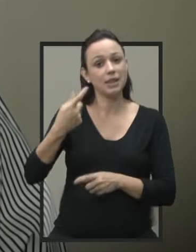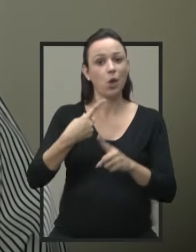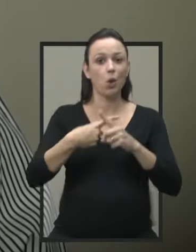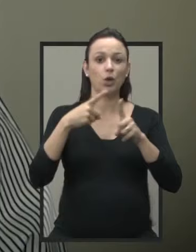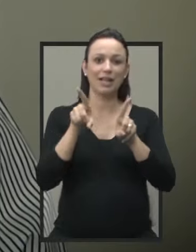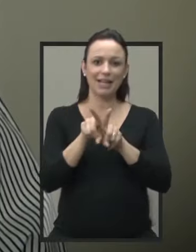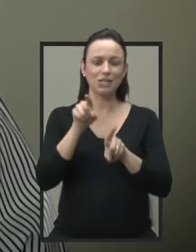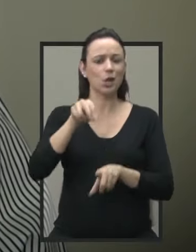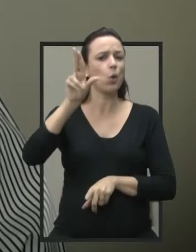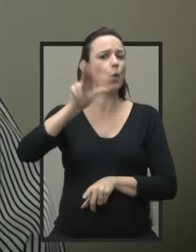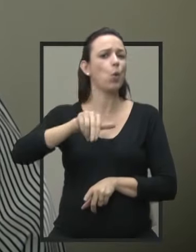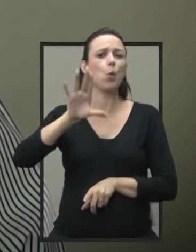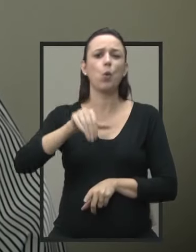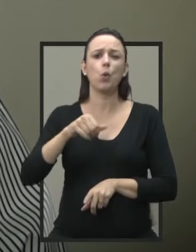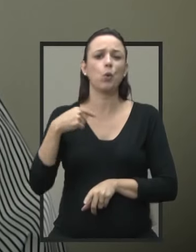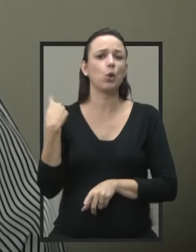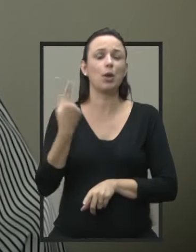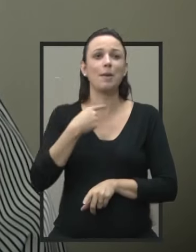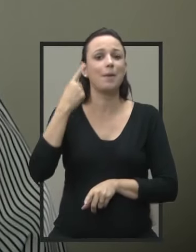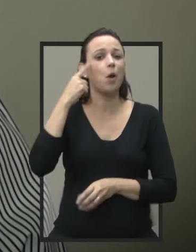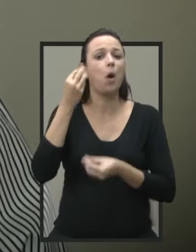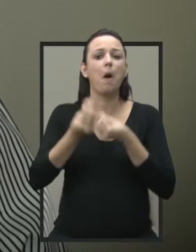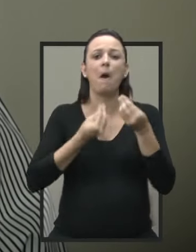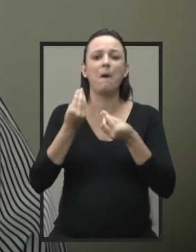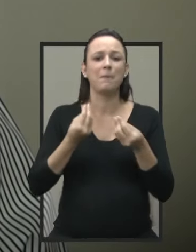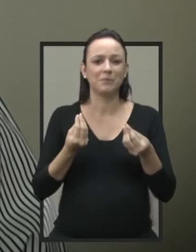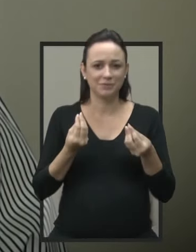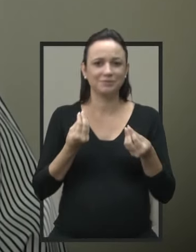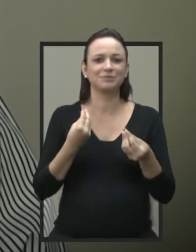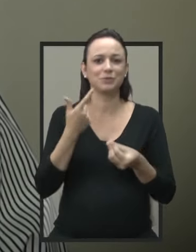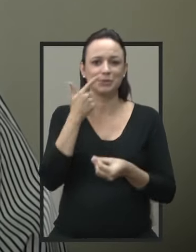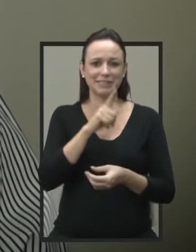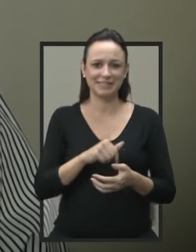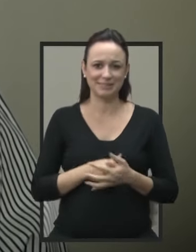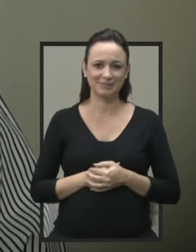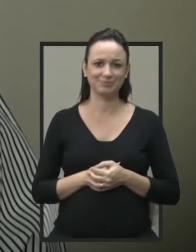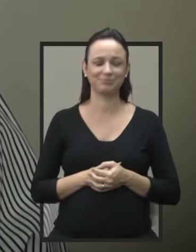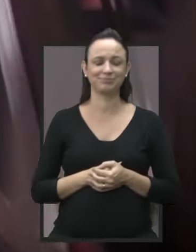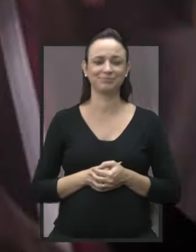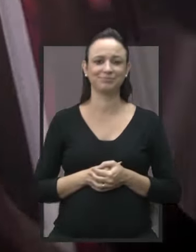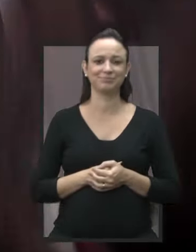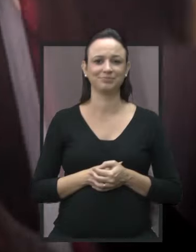aquilo que o 15 jamais a gente poderia acreditar que poderia alcançar.